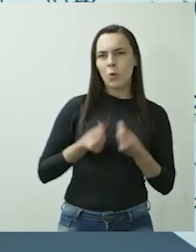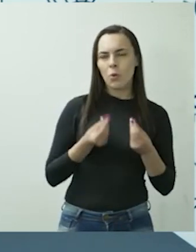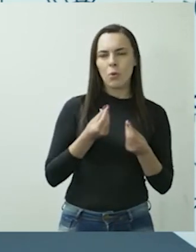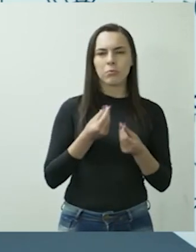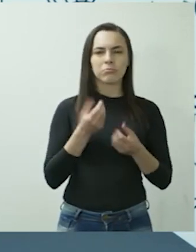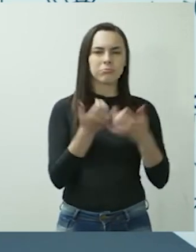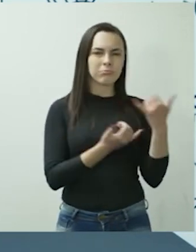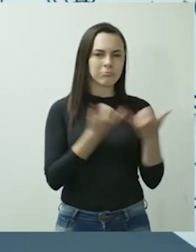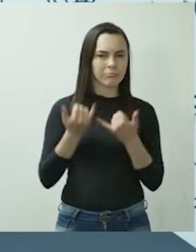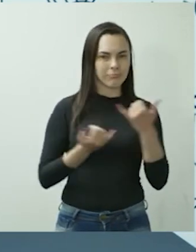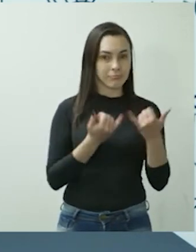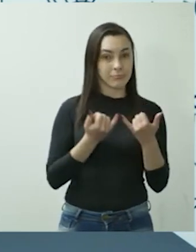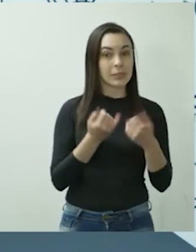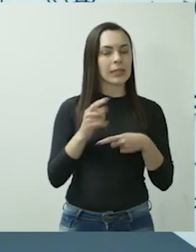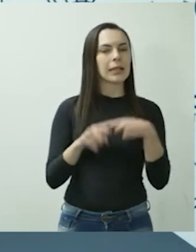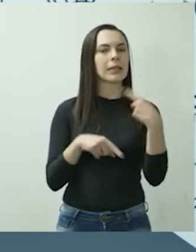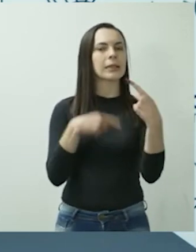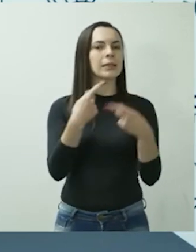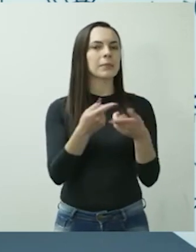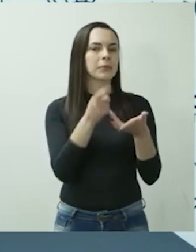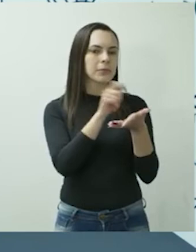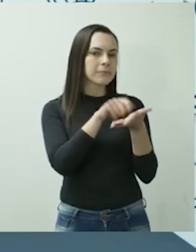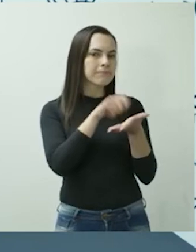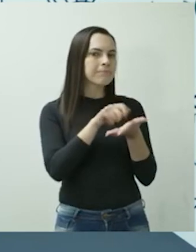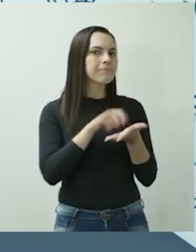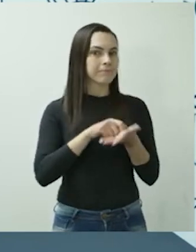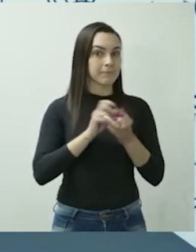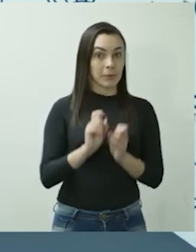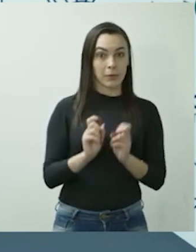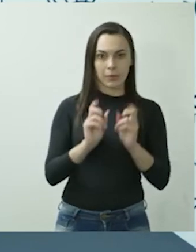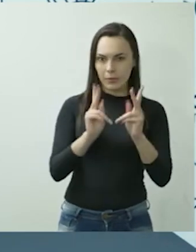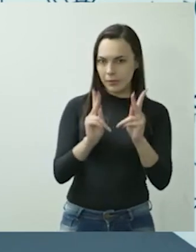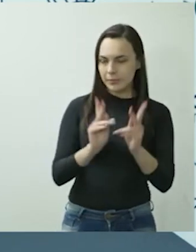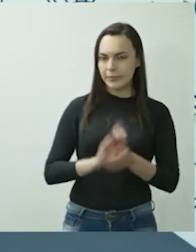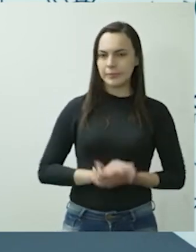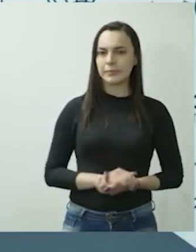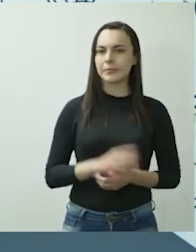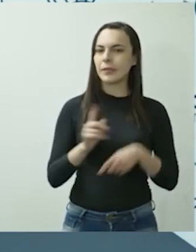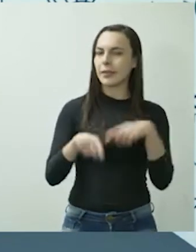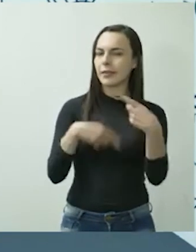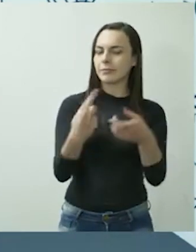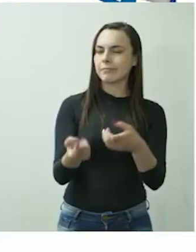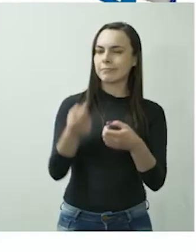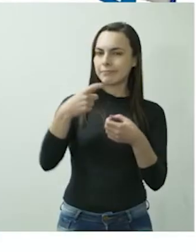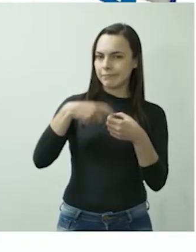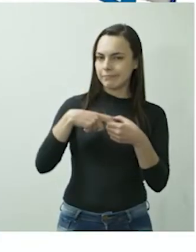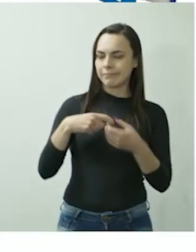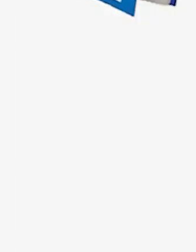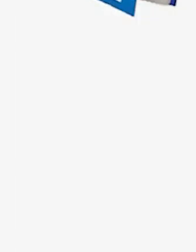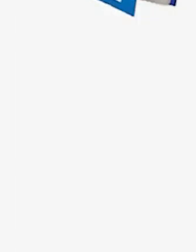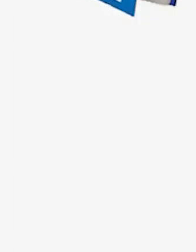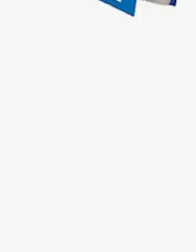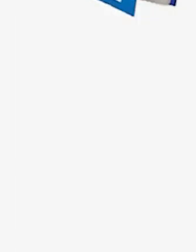fazer essa brincadeira e depois você vai registrar no seu caderno. Certo? Daqui a pouco nós voltamos.